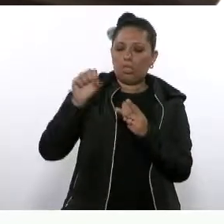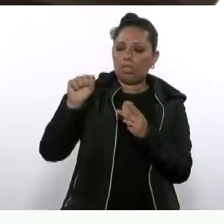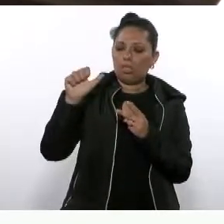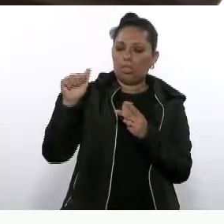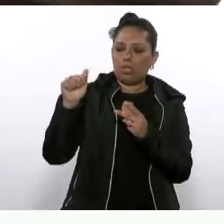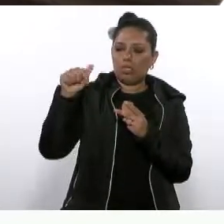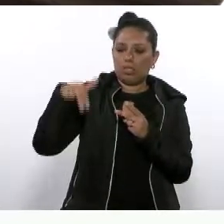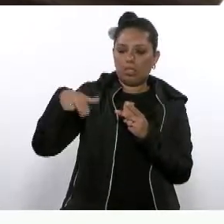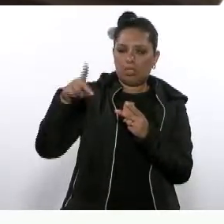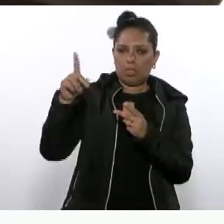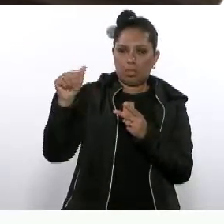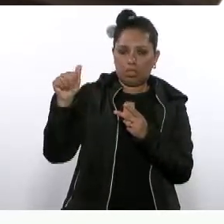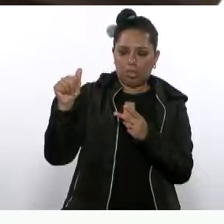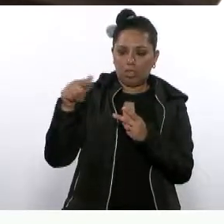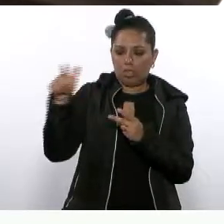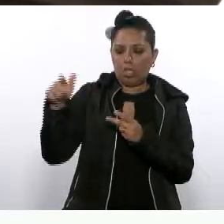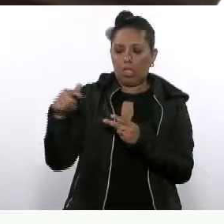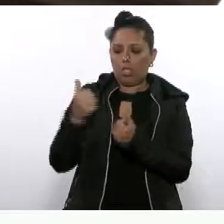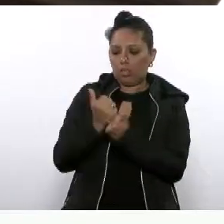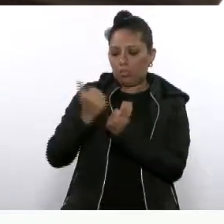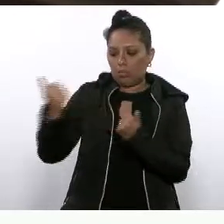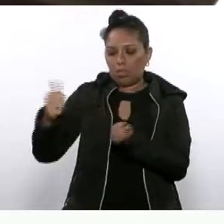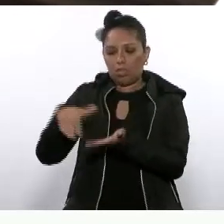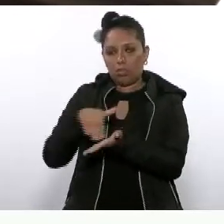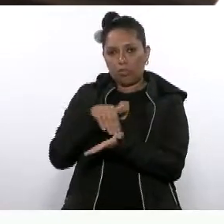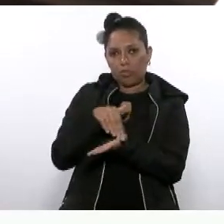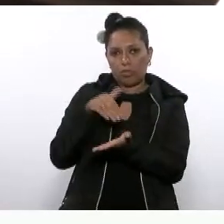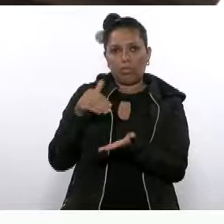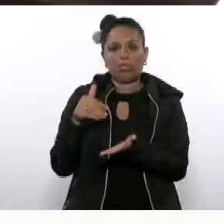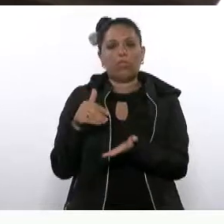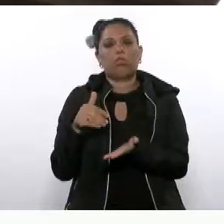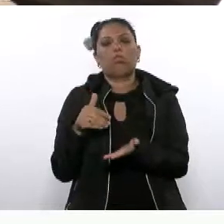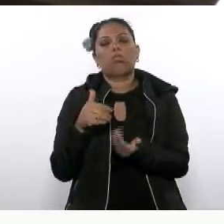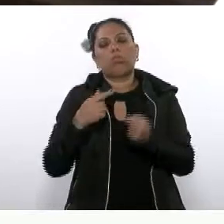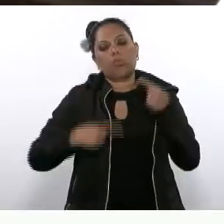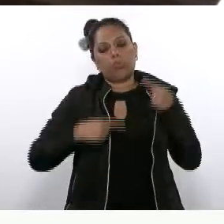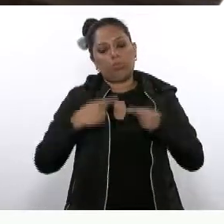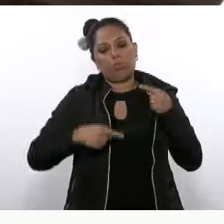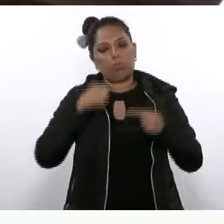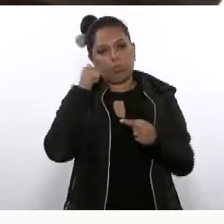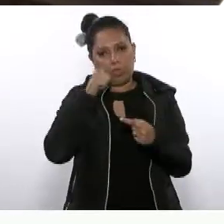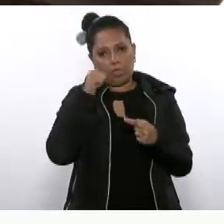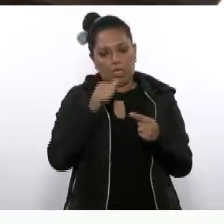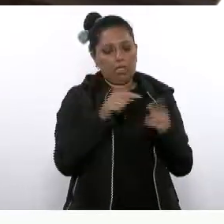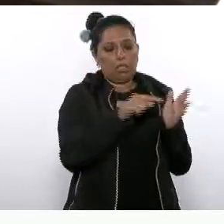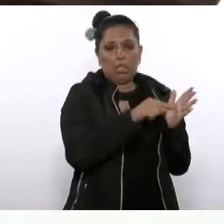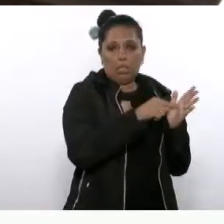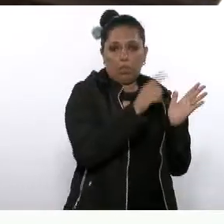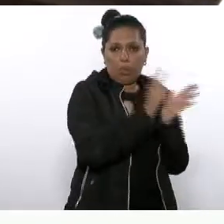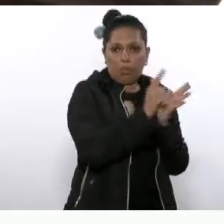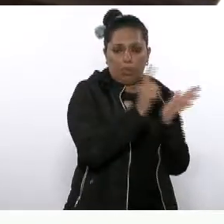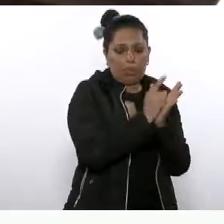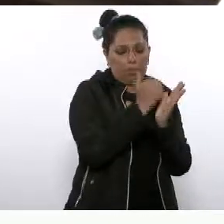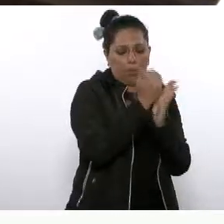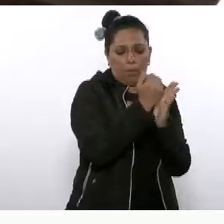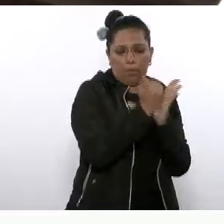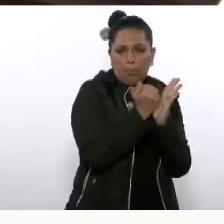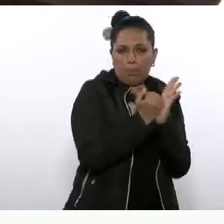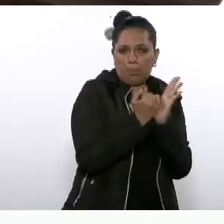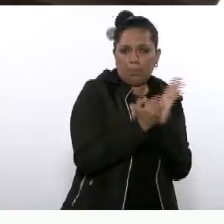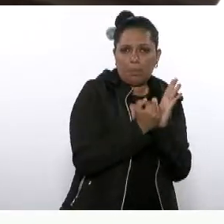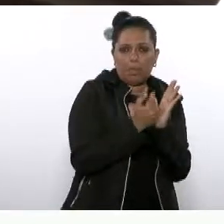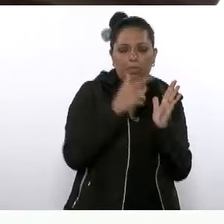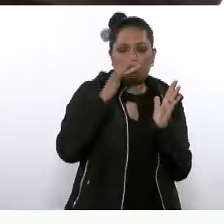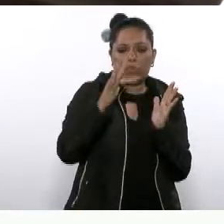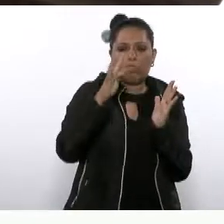ocasião subsecretária de Políticas para as Mulheres, no sentido de que esse formulário seja